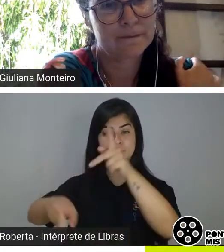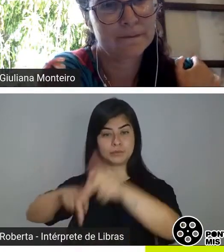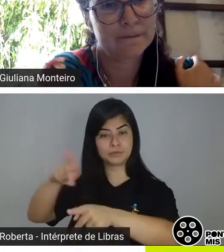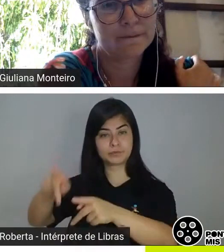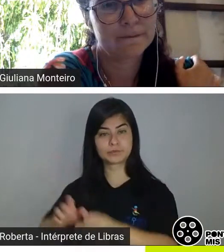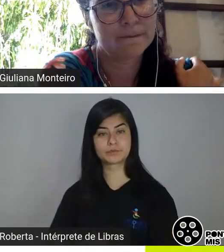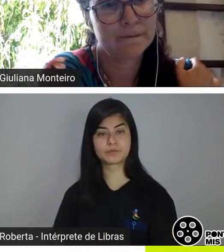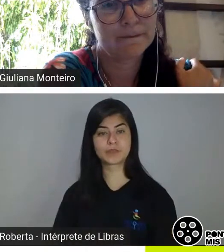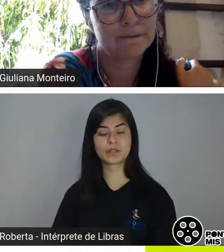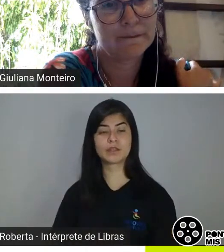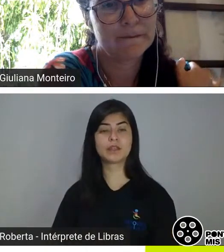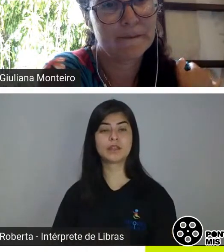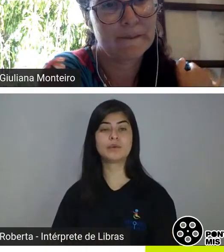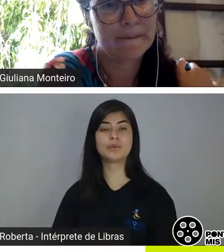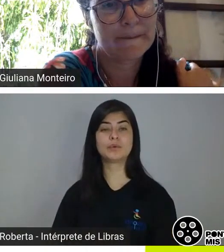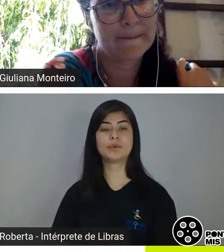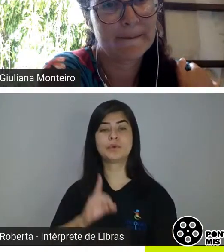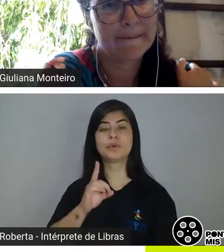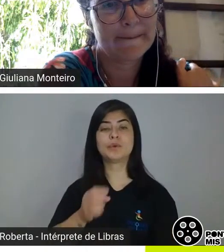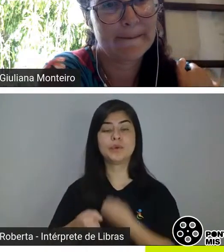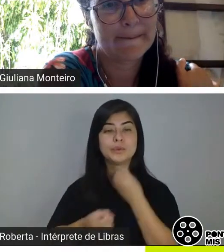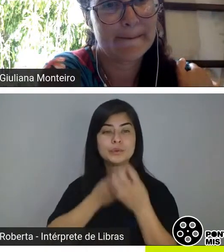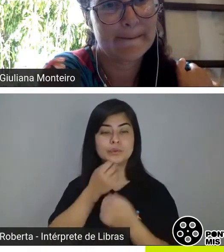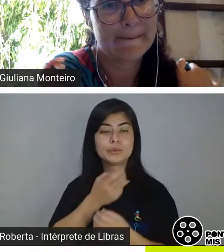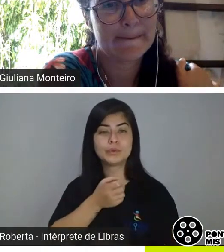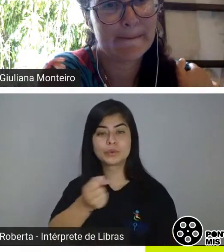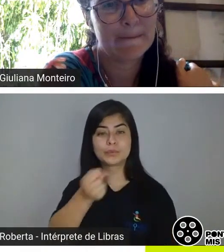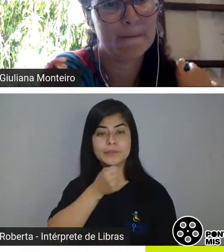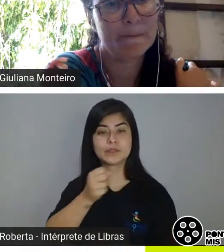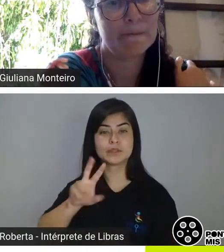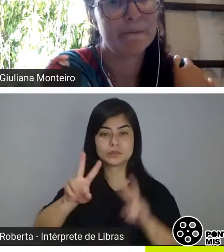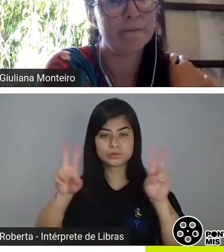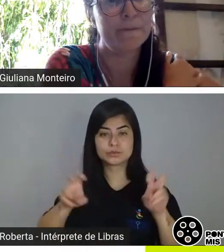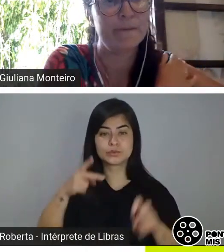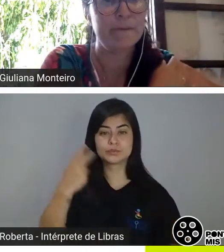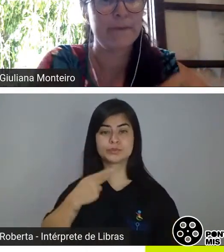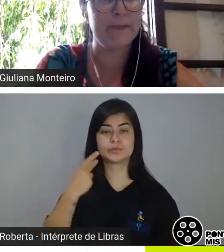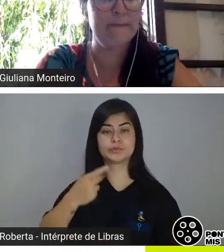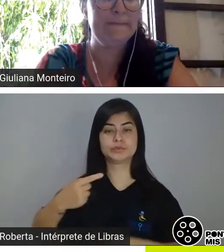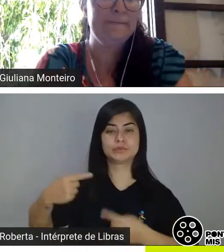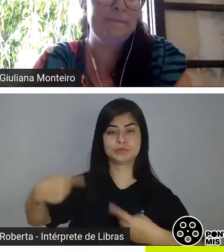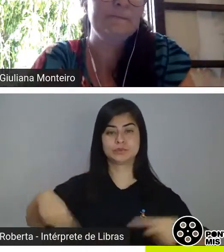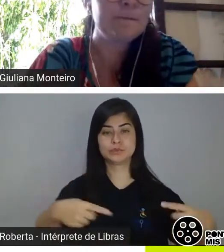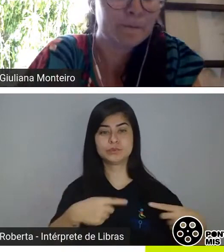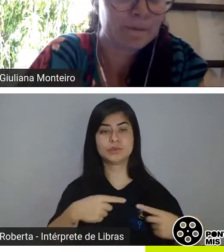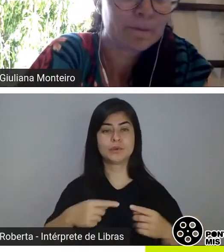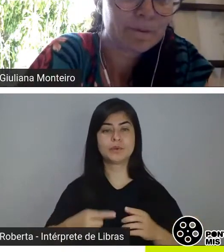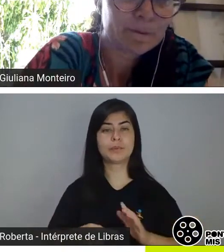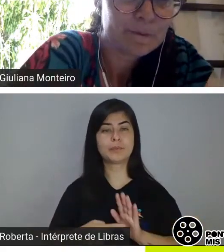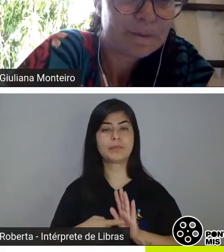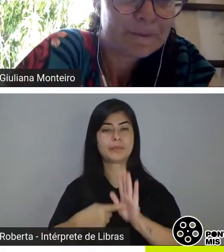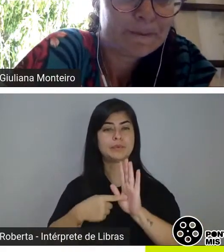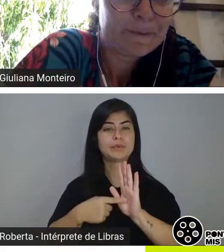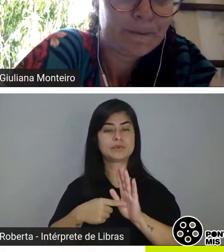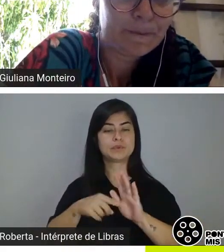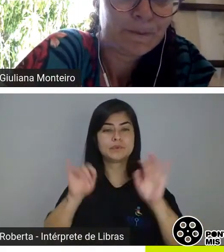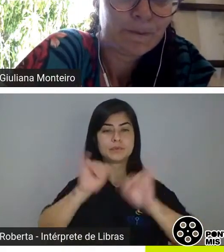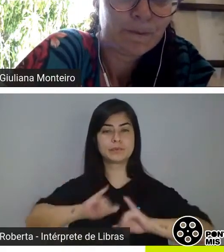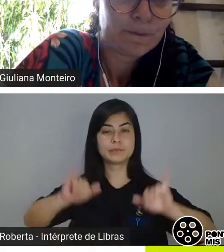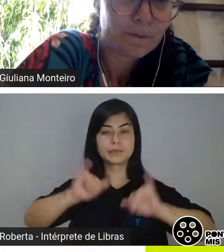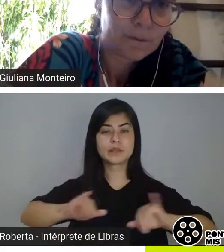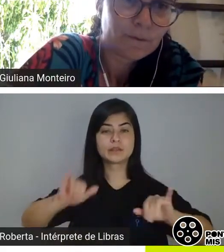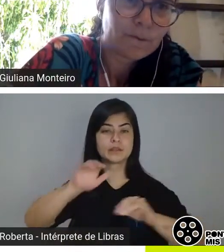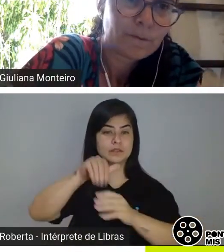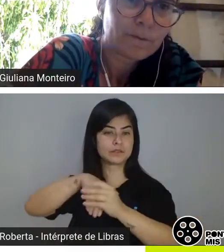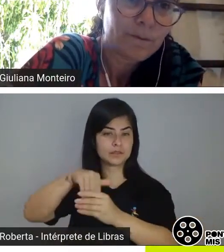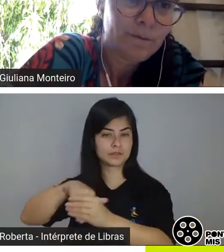um documentário sobre política, sobre discurso político, nas propaganda eleitoral, porque nós trabalhamos